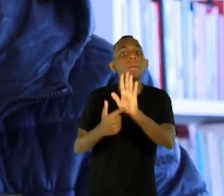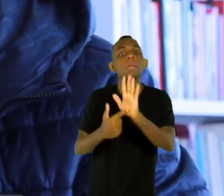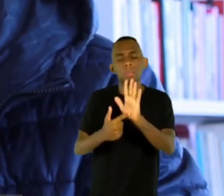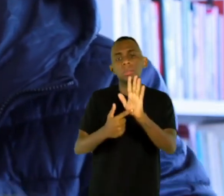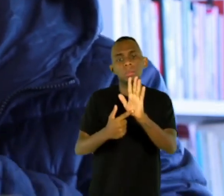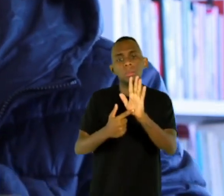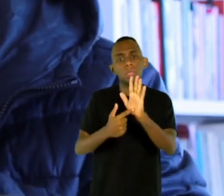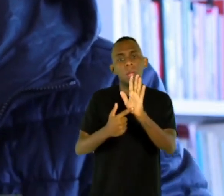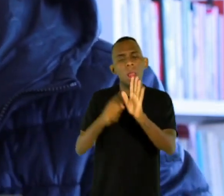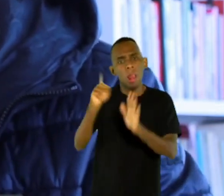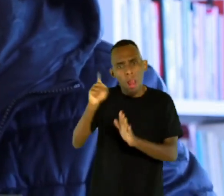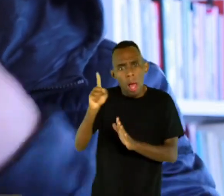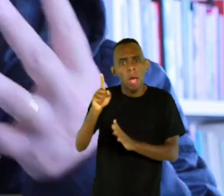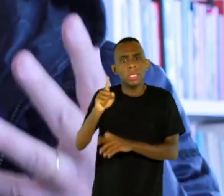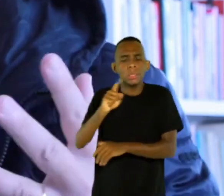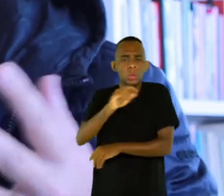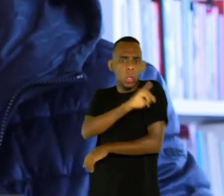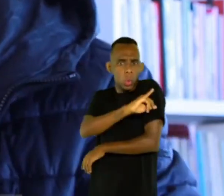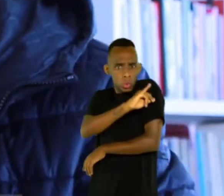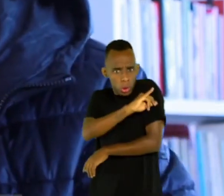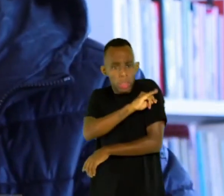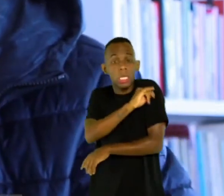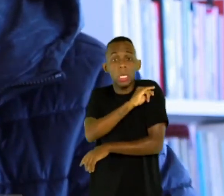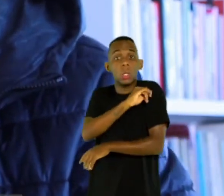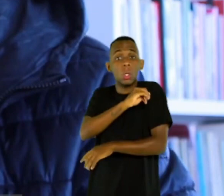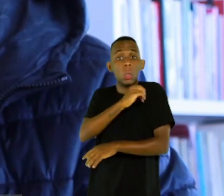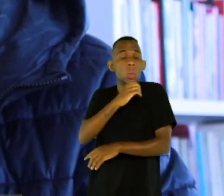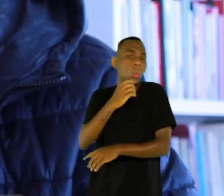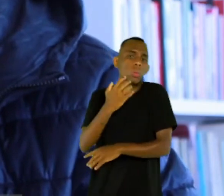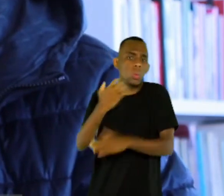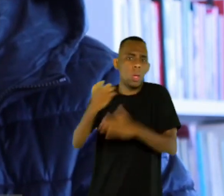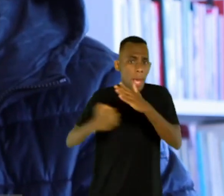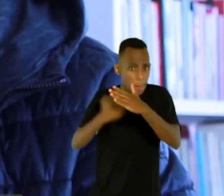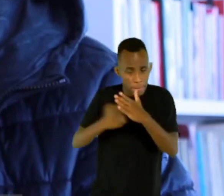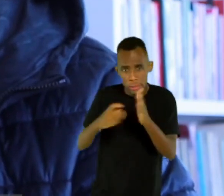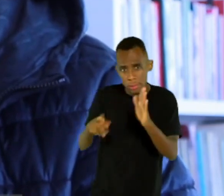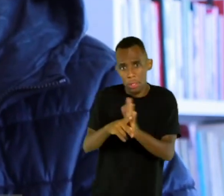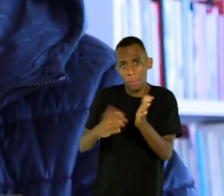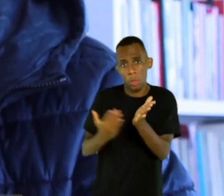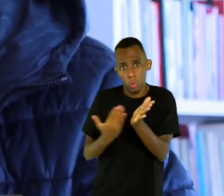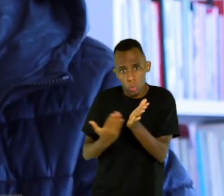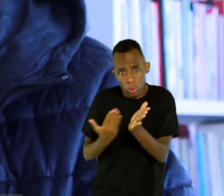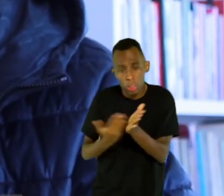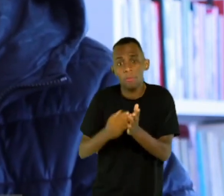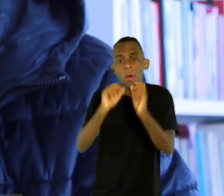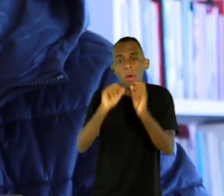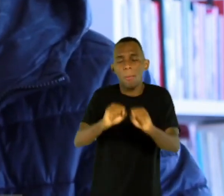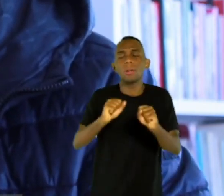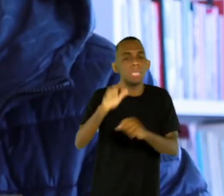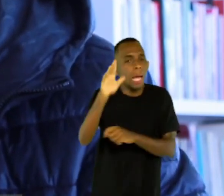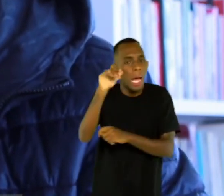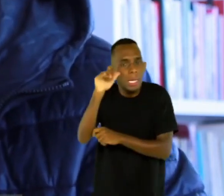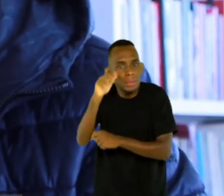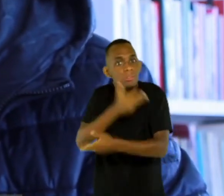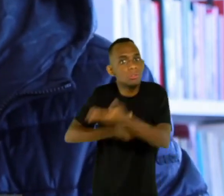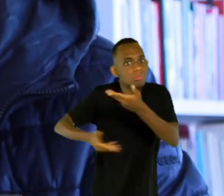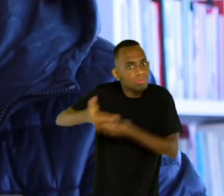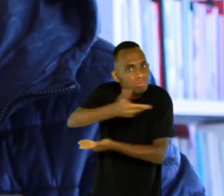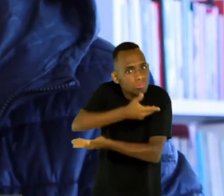do Leblon, enquanto o Sérgio autografa o livro, as pessoas vão poder assistir esse nosso papo durante os autógrafos.